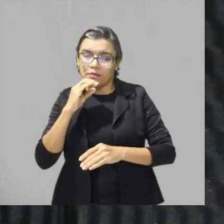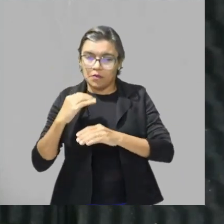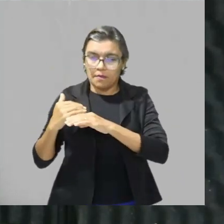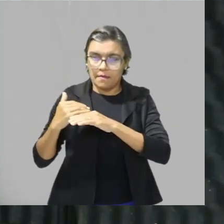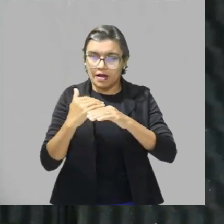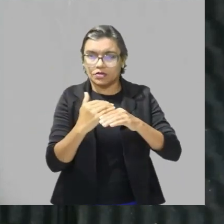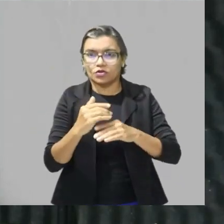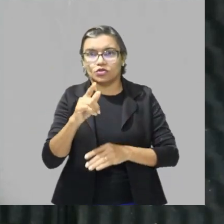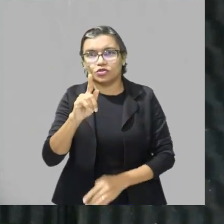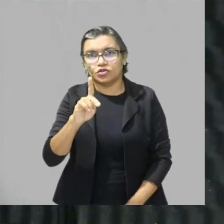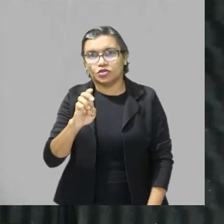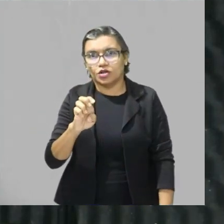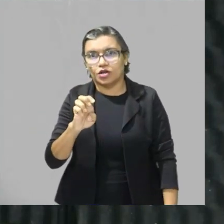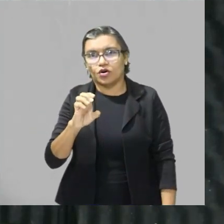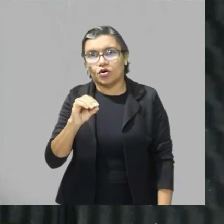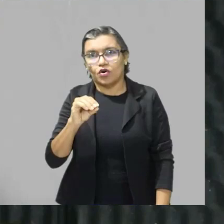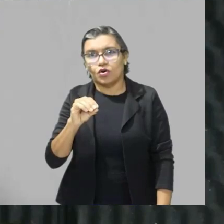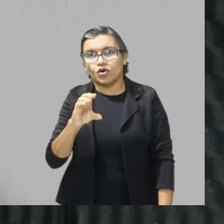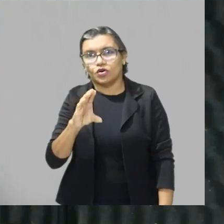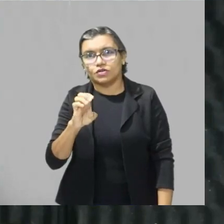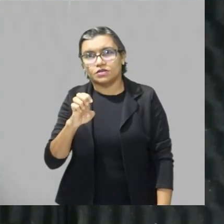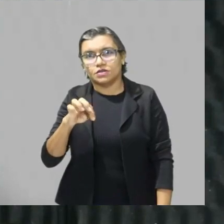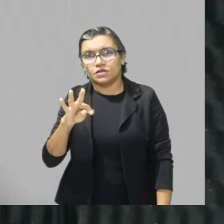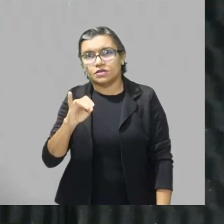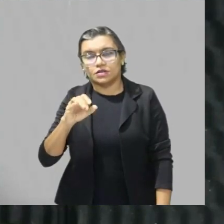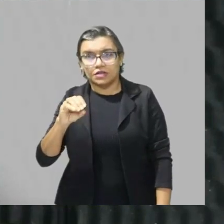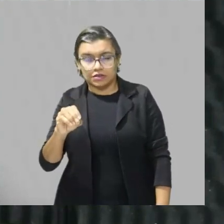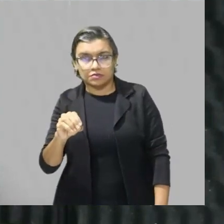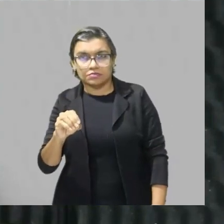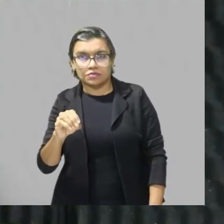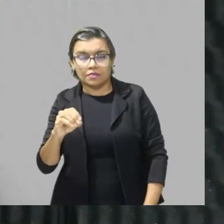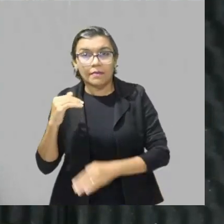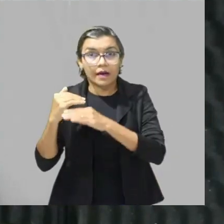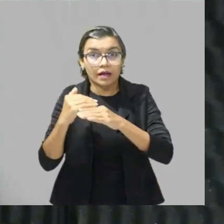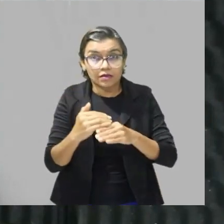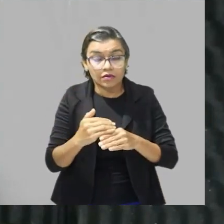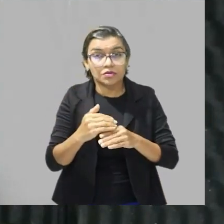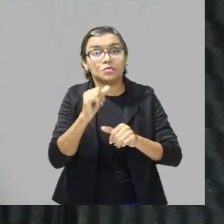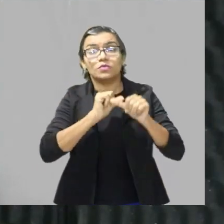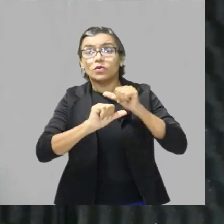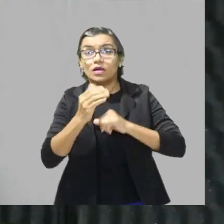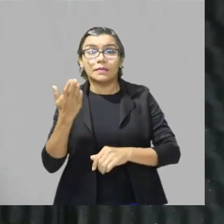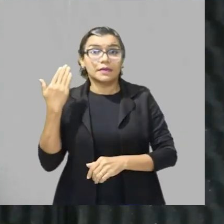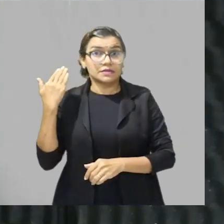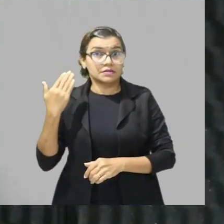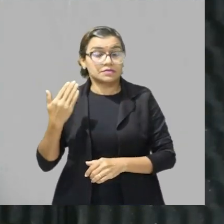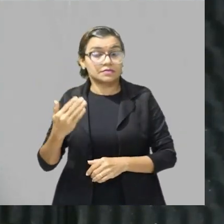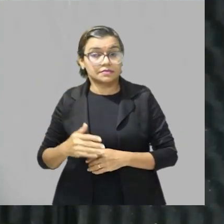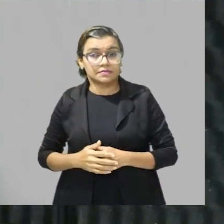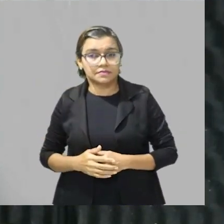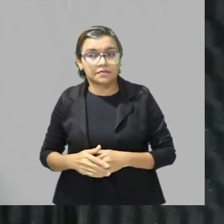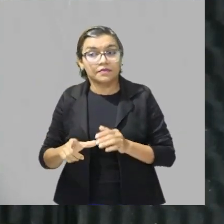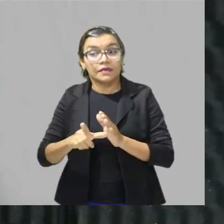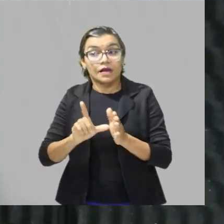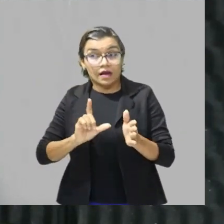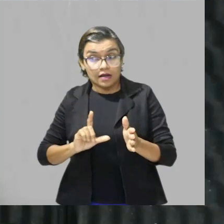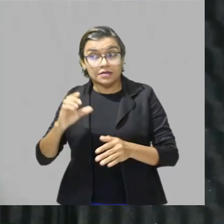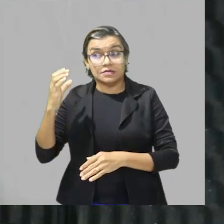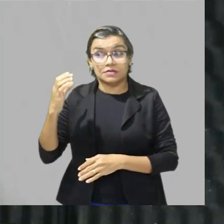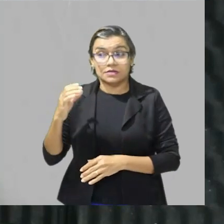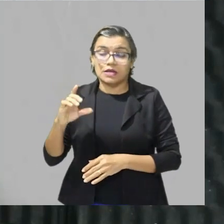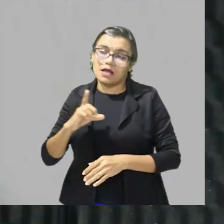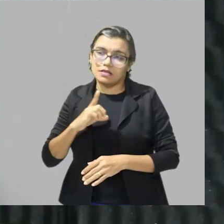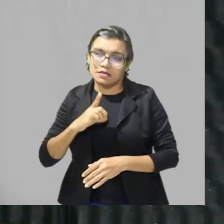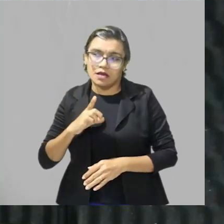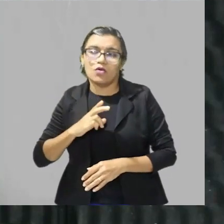foram utilizados por muito tempo depois foram substituídos e hoje já tem até outros Ela será antes definível pela